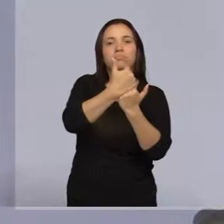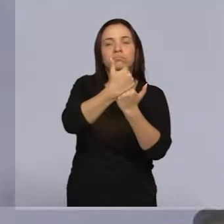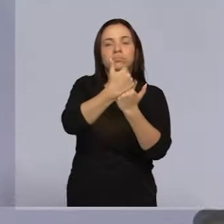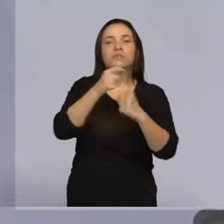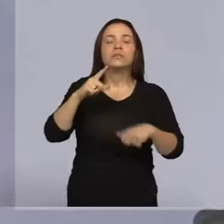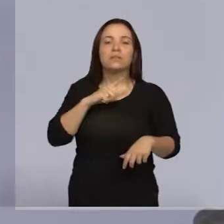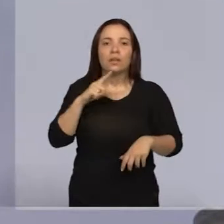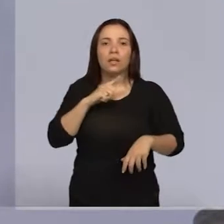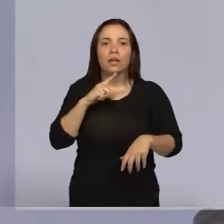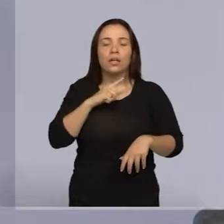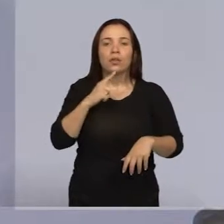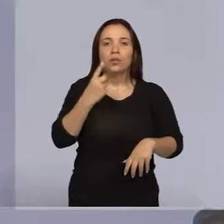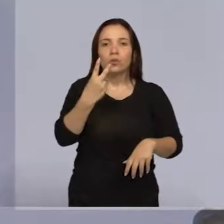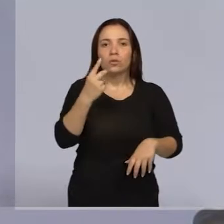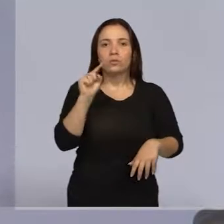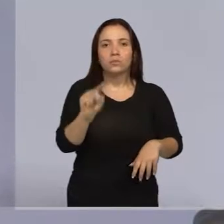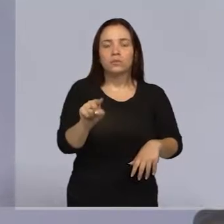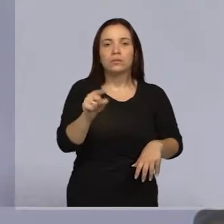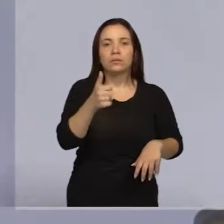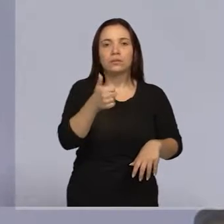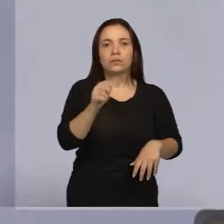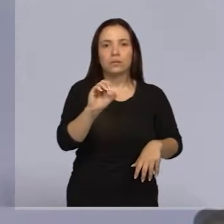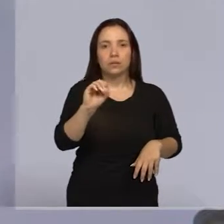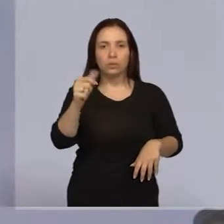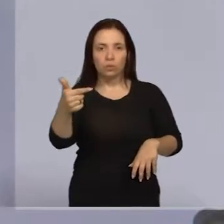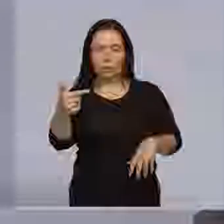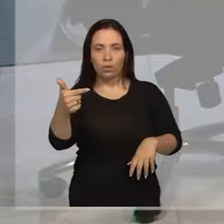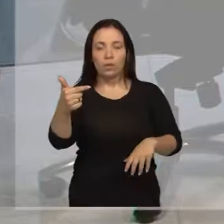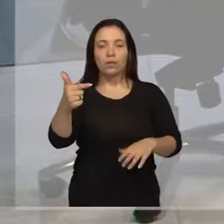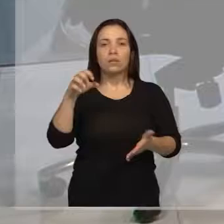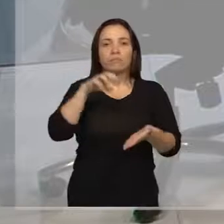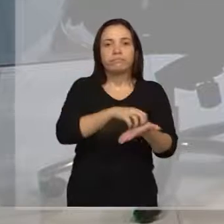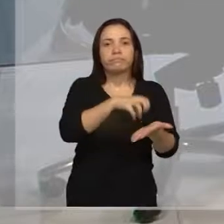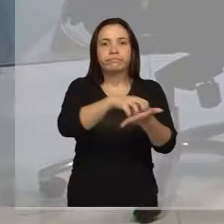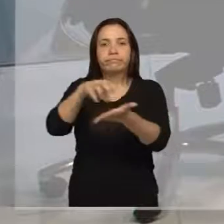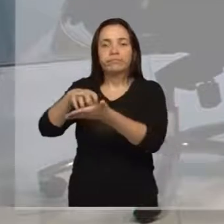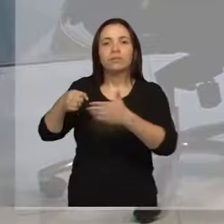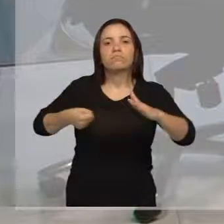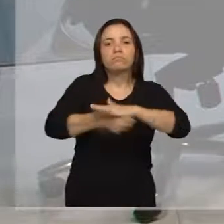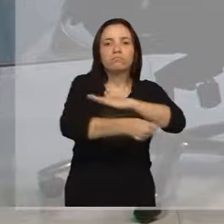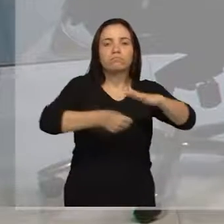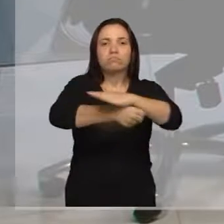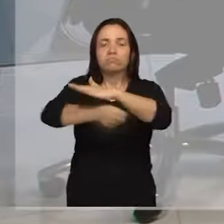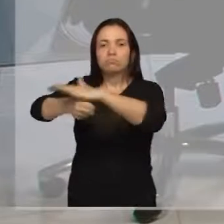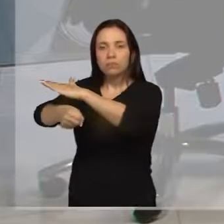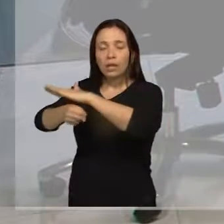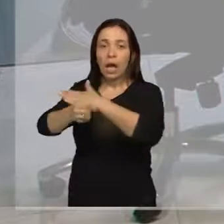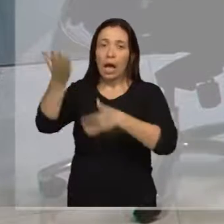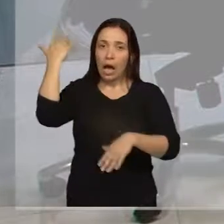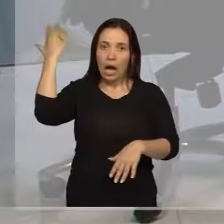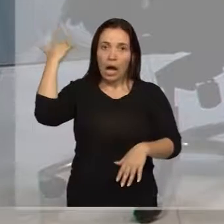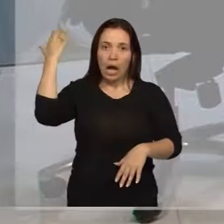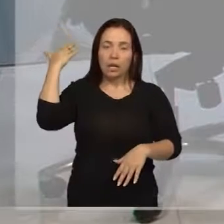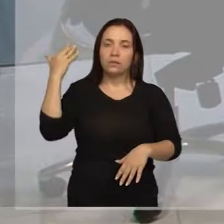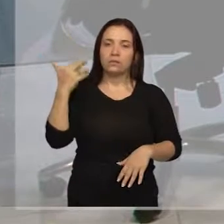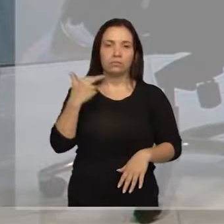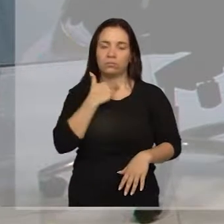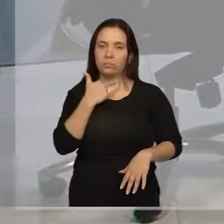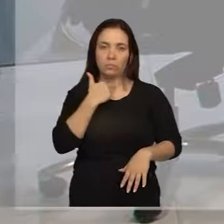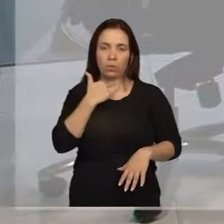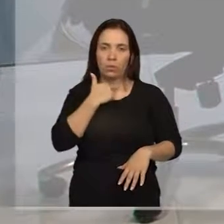são quase 2.000 servidores agora, de cargos comissionados. Antes, eles não tinham essa